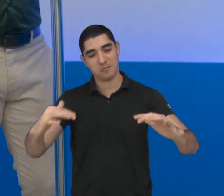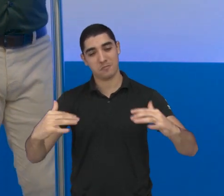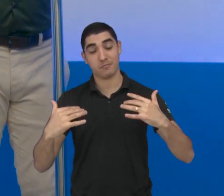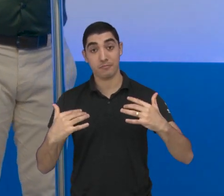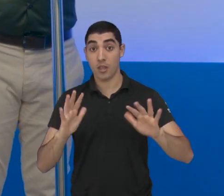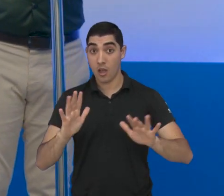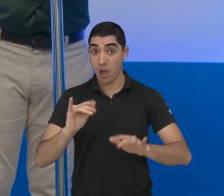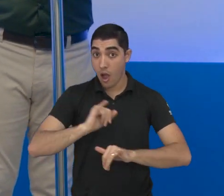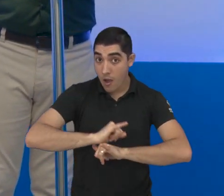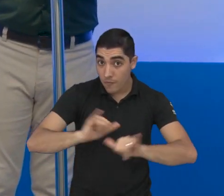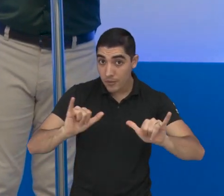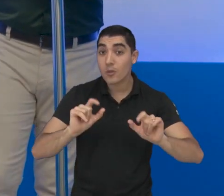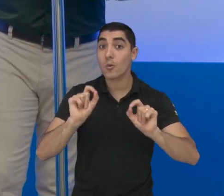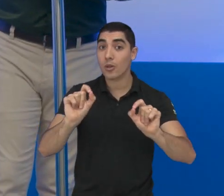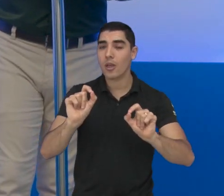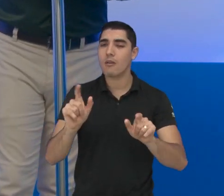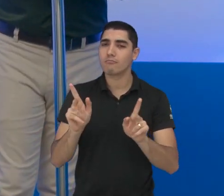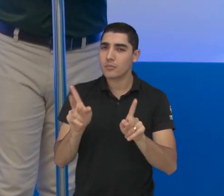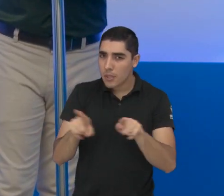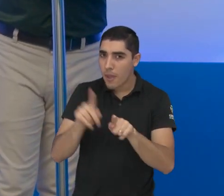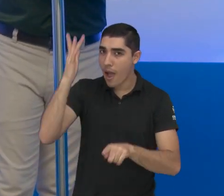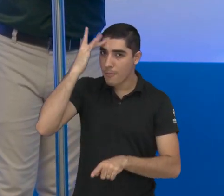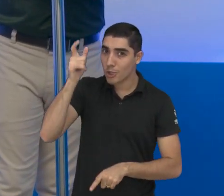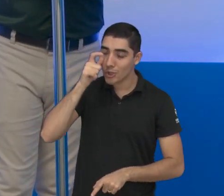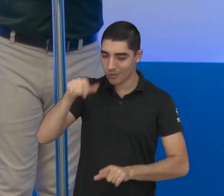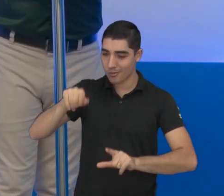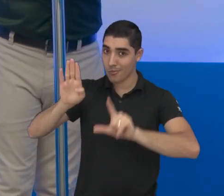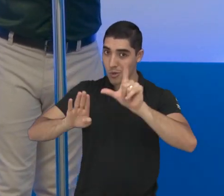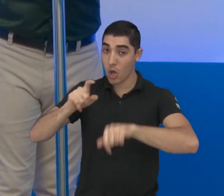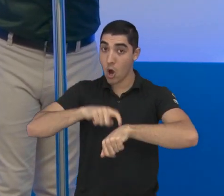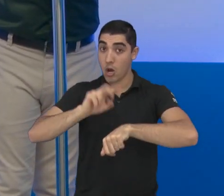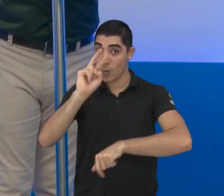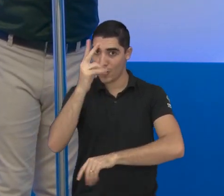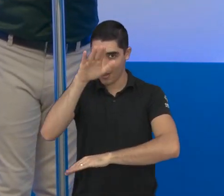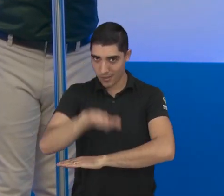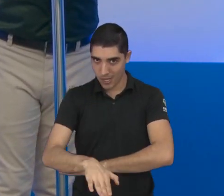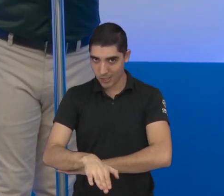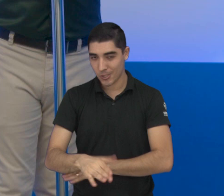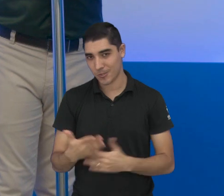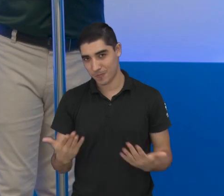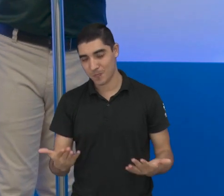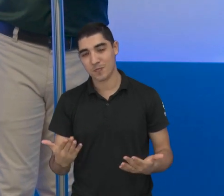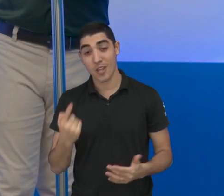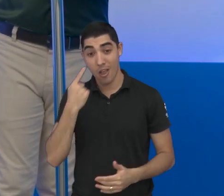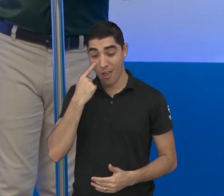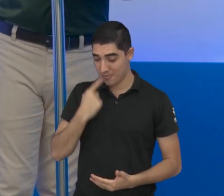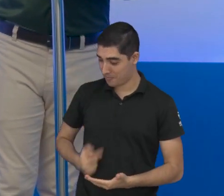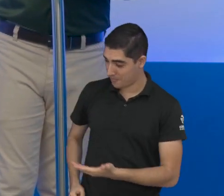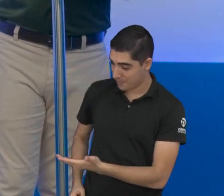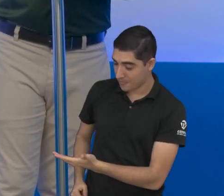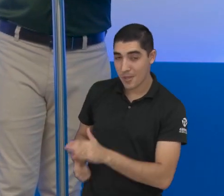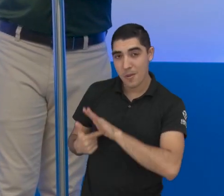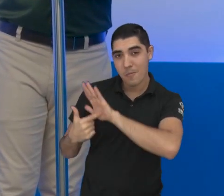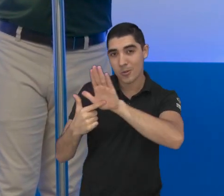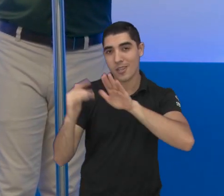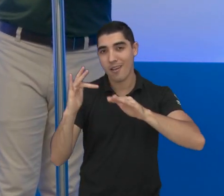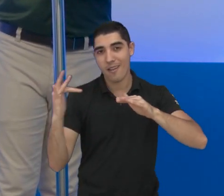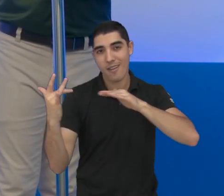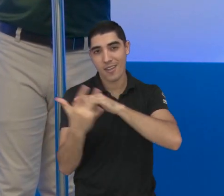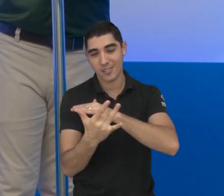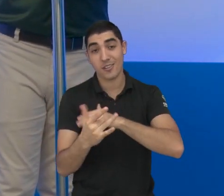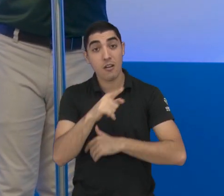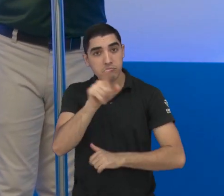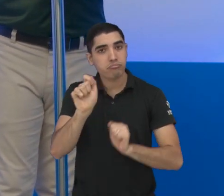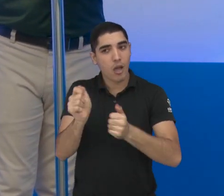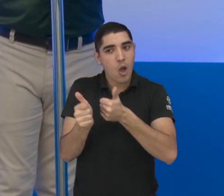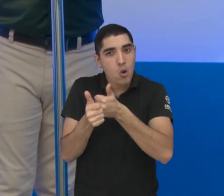companhia e já deixo o convite para você acompanhar o boletim de amanhã a partir das 2 horas da tarde, hein? Aqui na tela estão as nossas redes